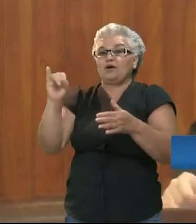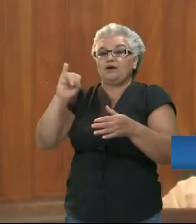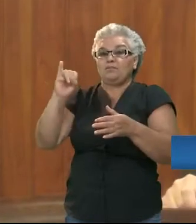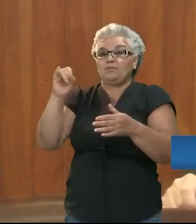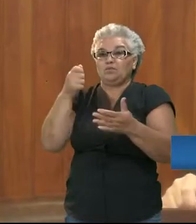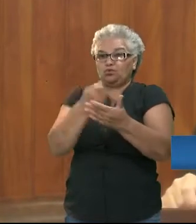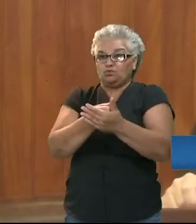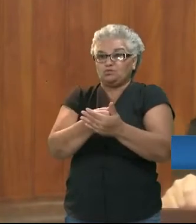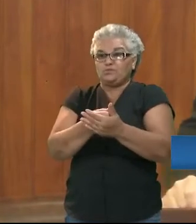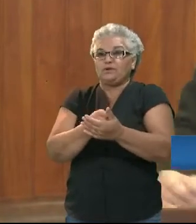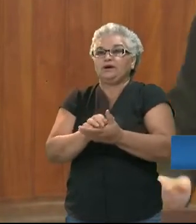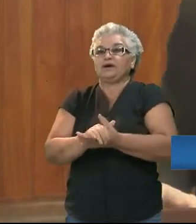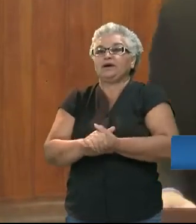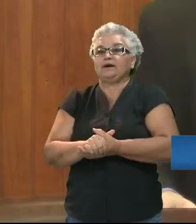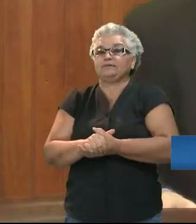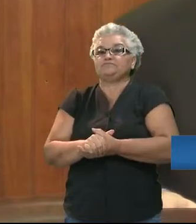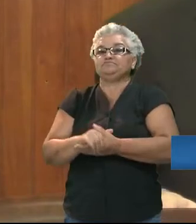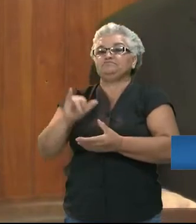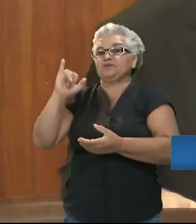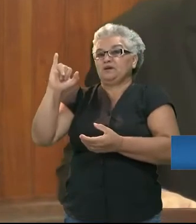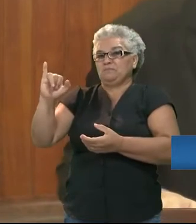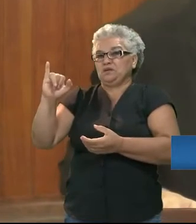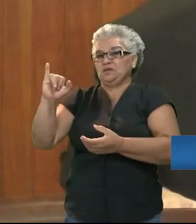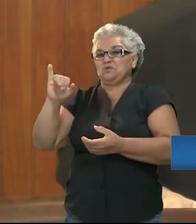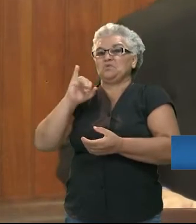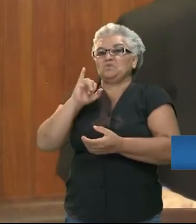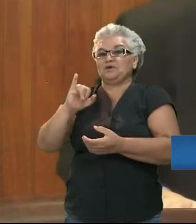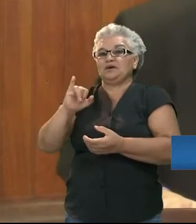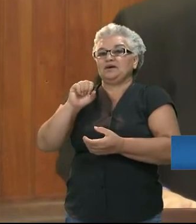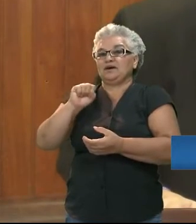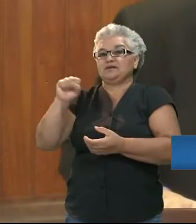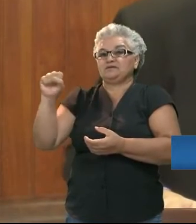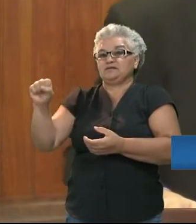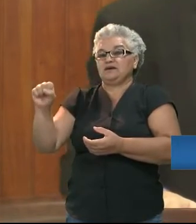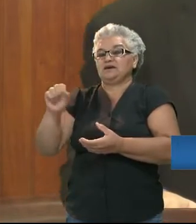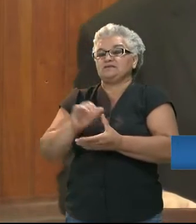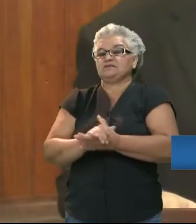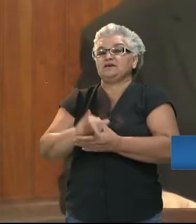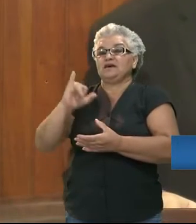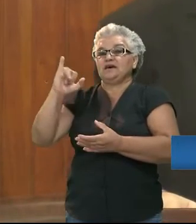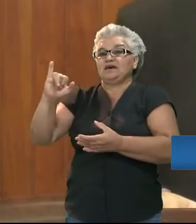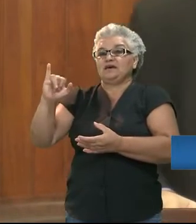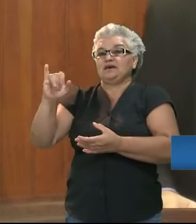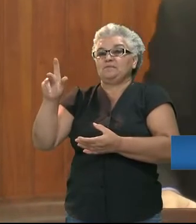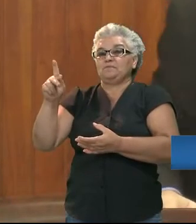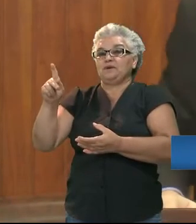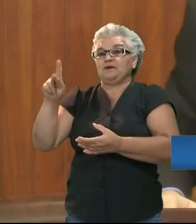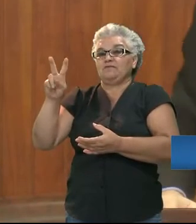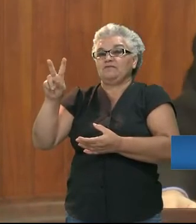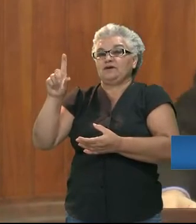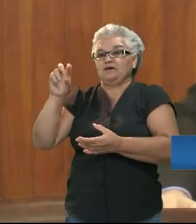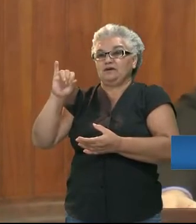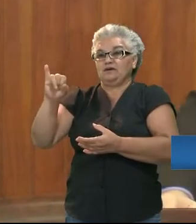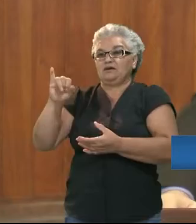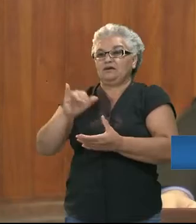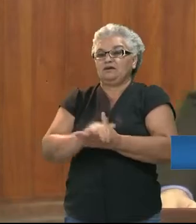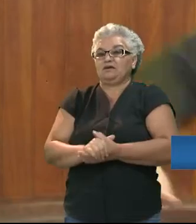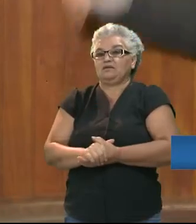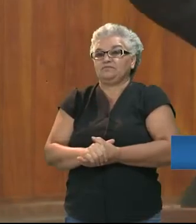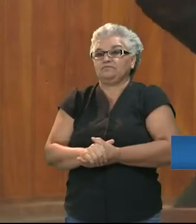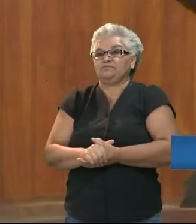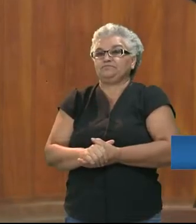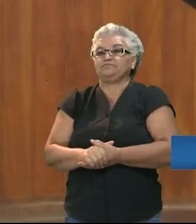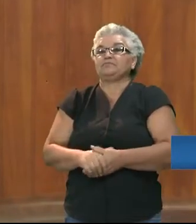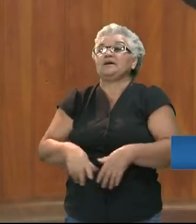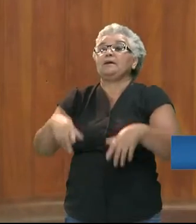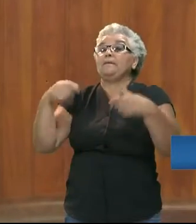competência do município, a saber, IPTU, ISS e TBI, não se fará mais, sem antes